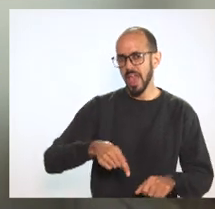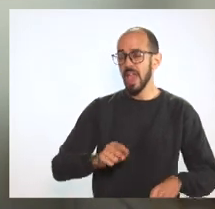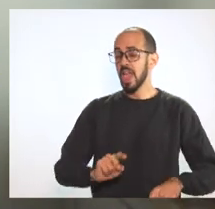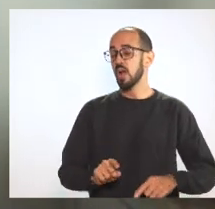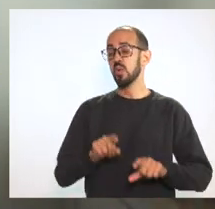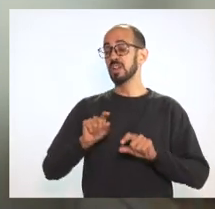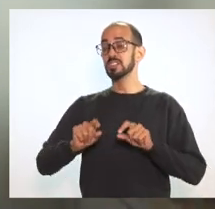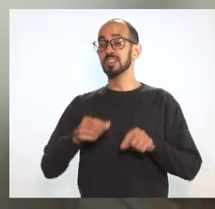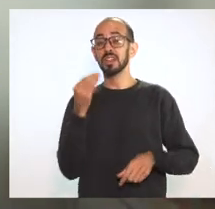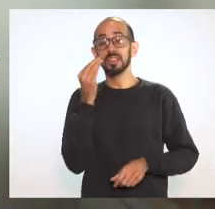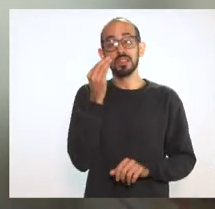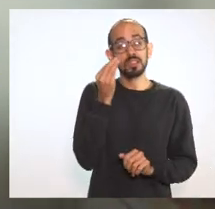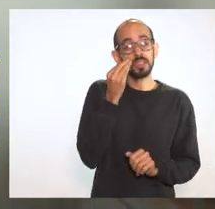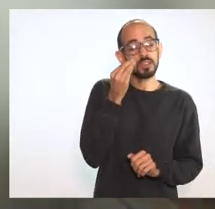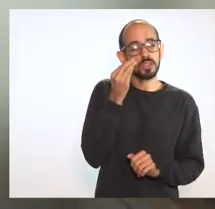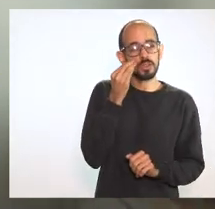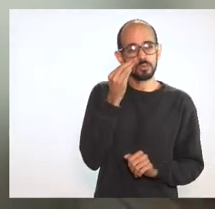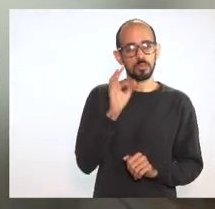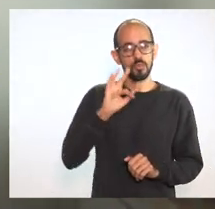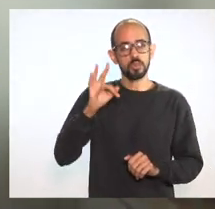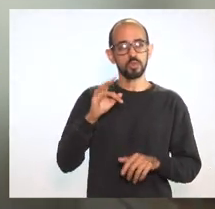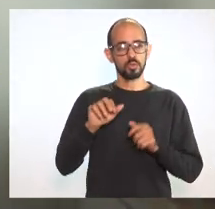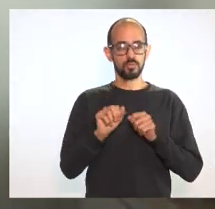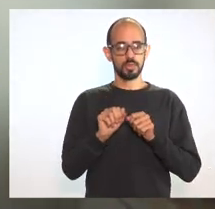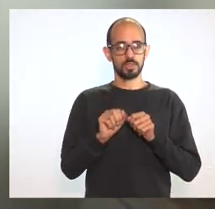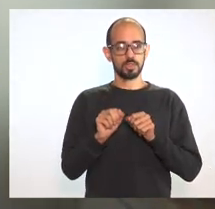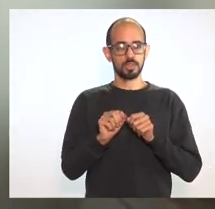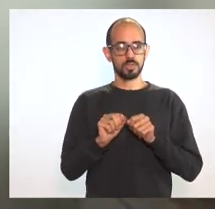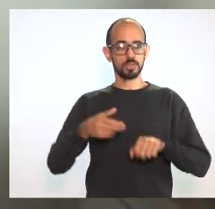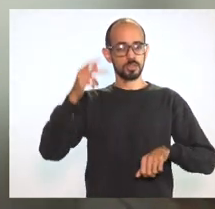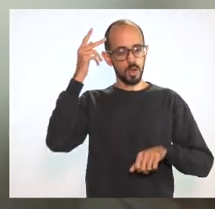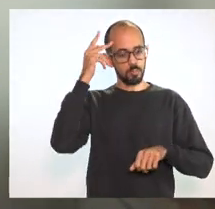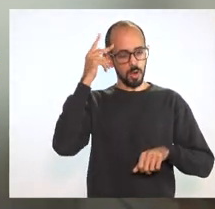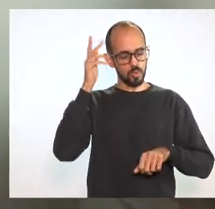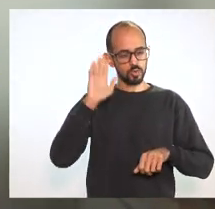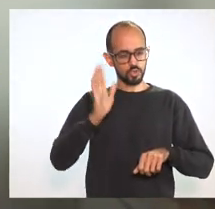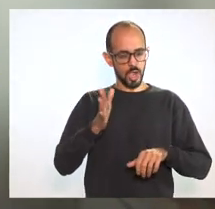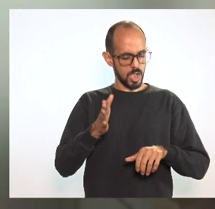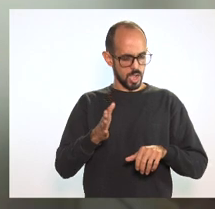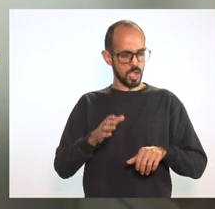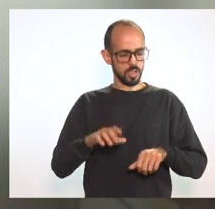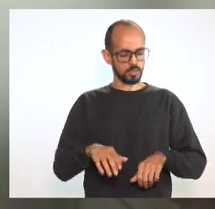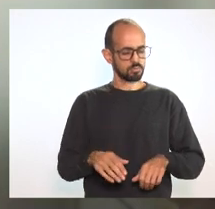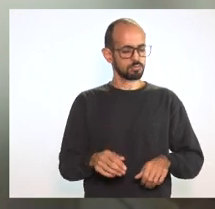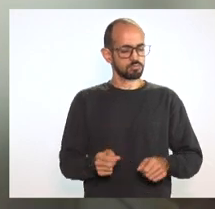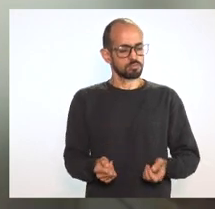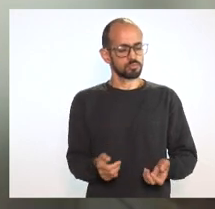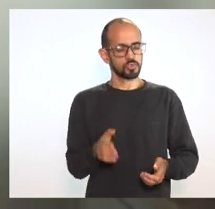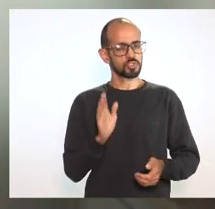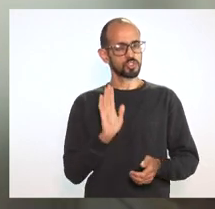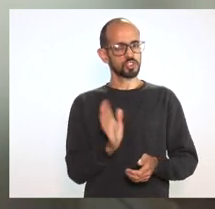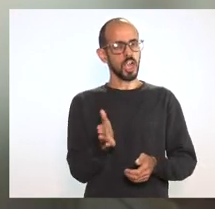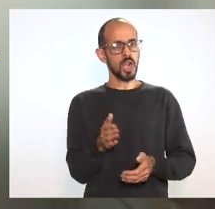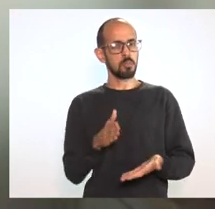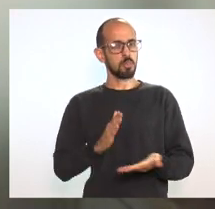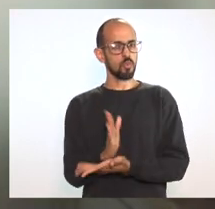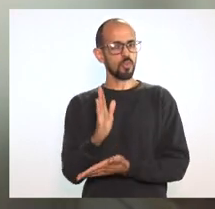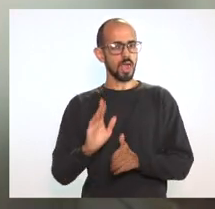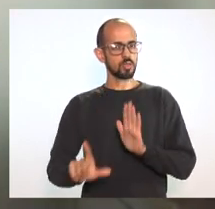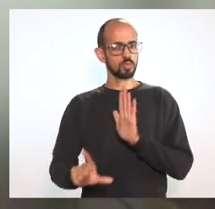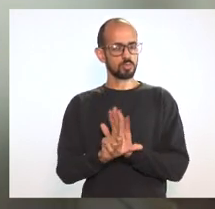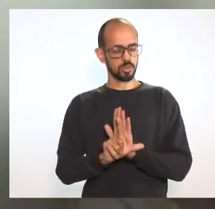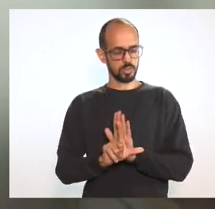cogitações. São Paulo já realidade e no Rio cogitação. E por que isso